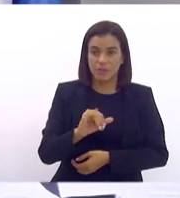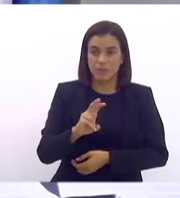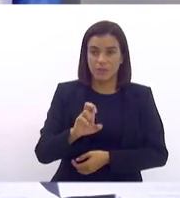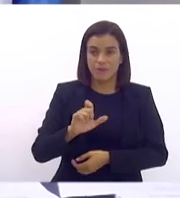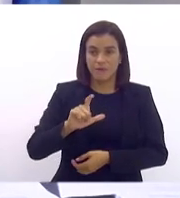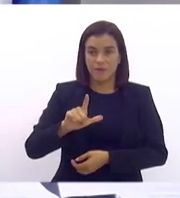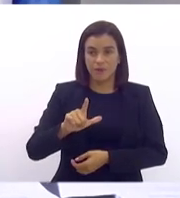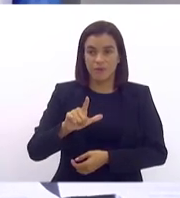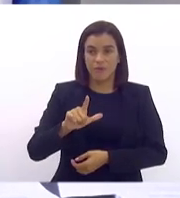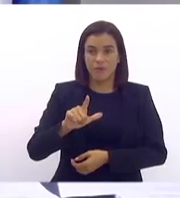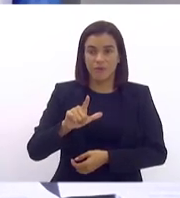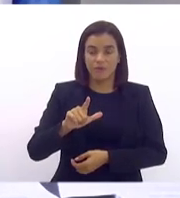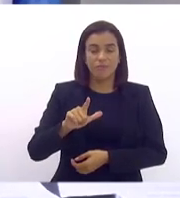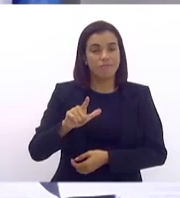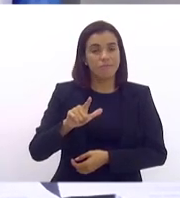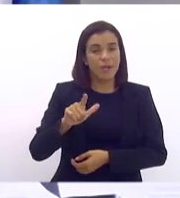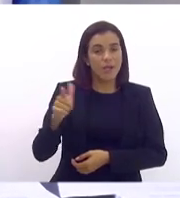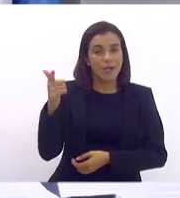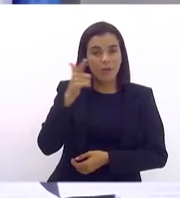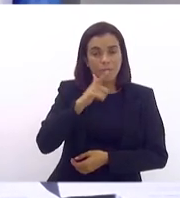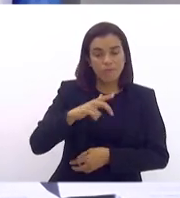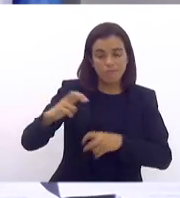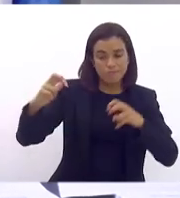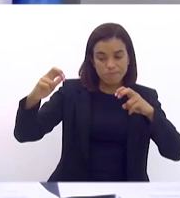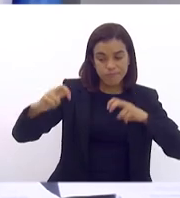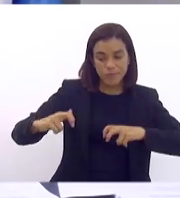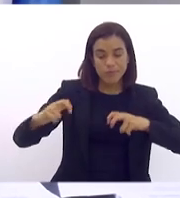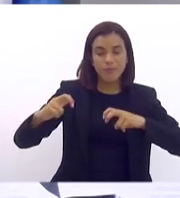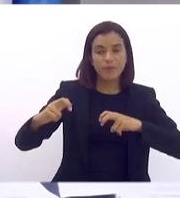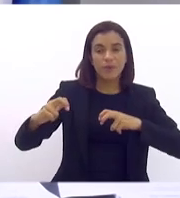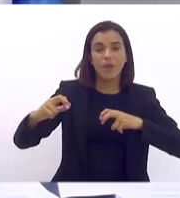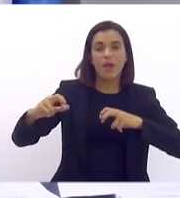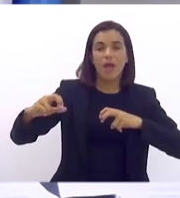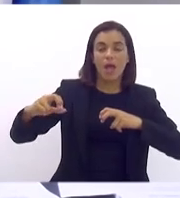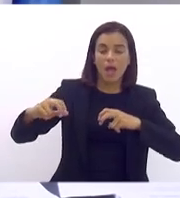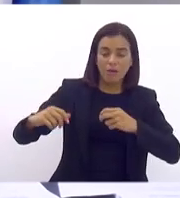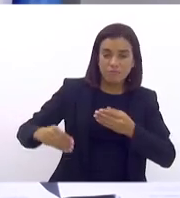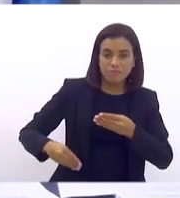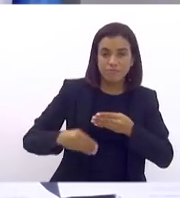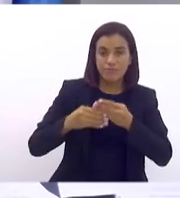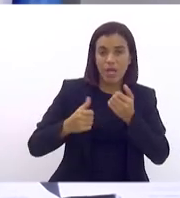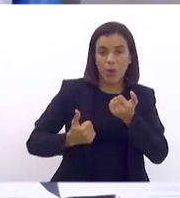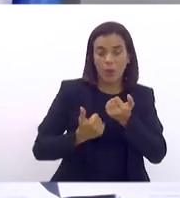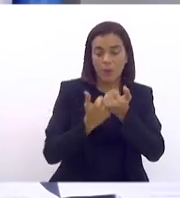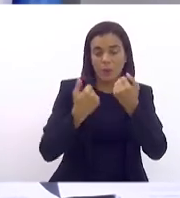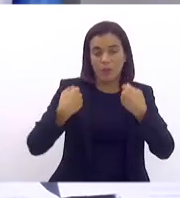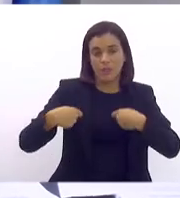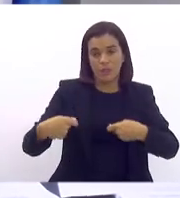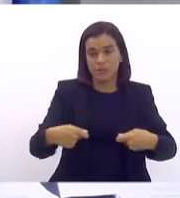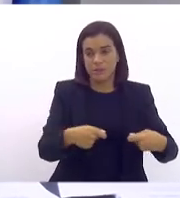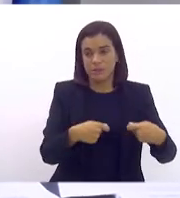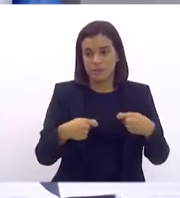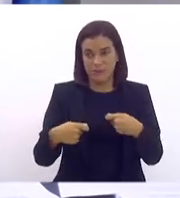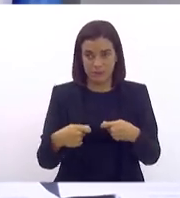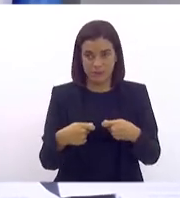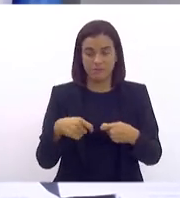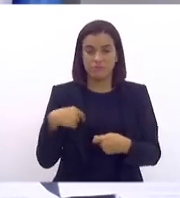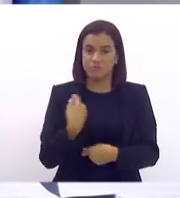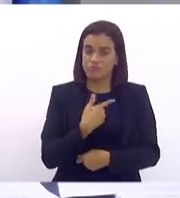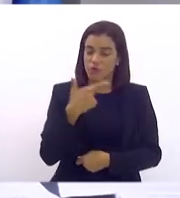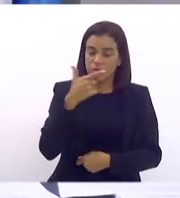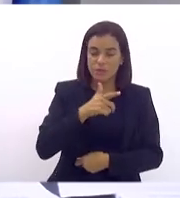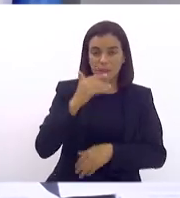que possa prestar a essa CPI as contribuições necessárias para que possamos